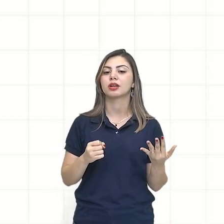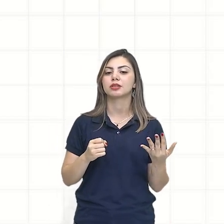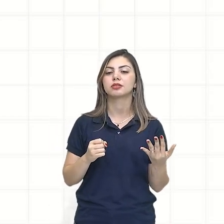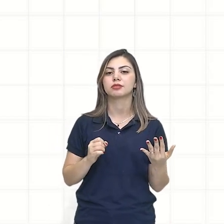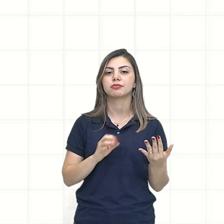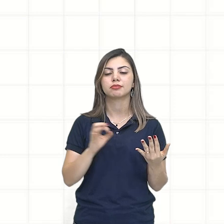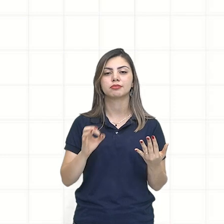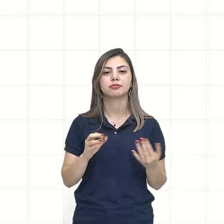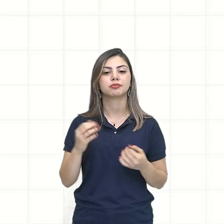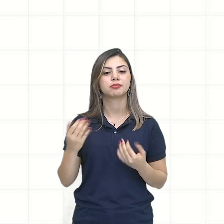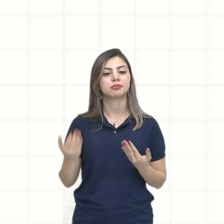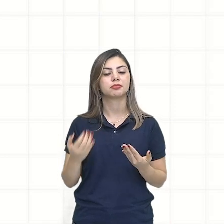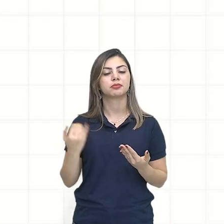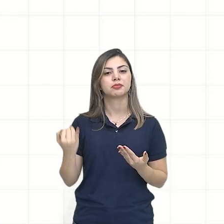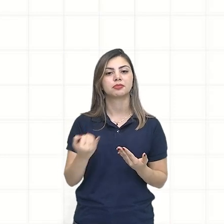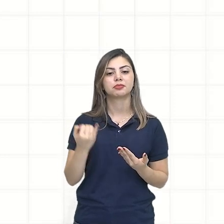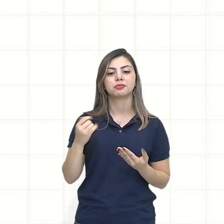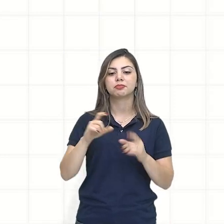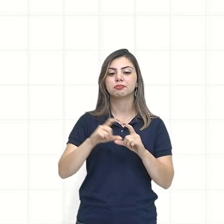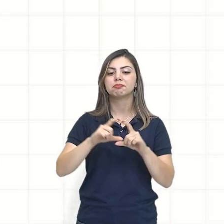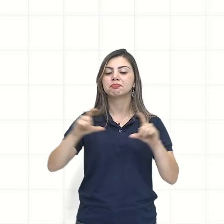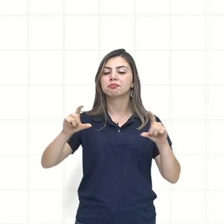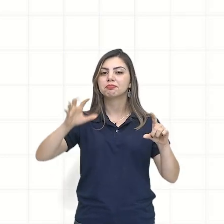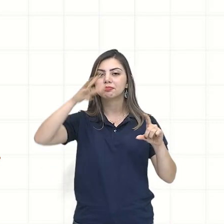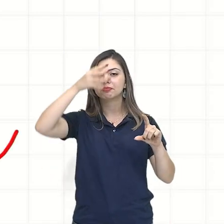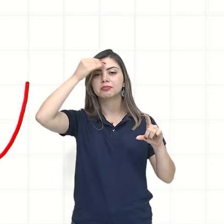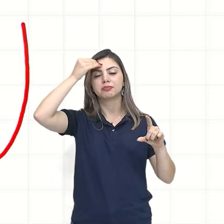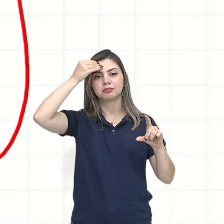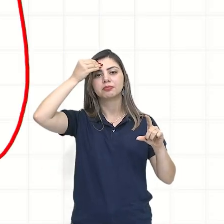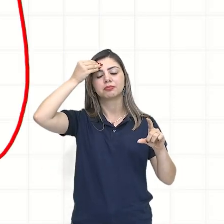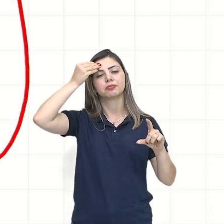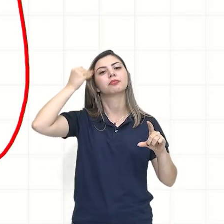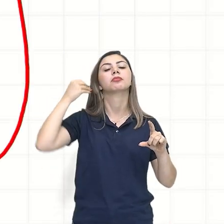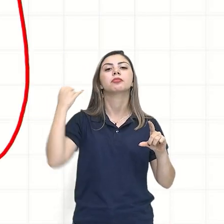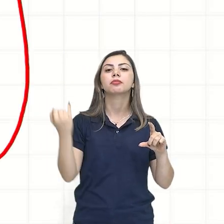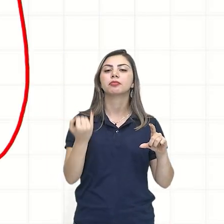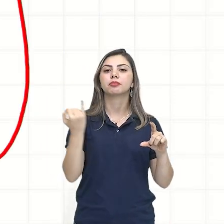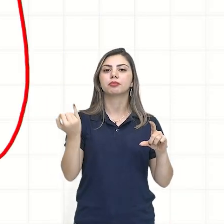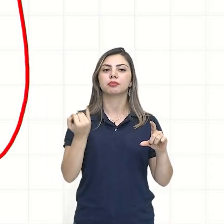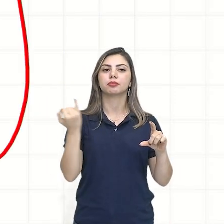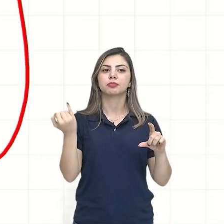que é importante que a gente memorize isso daqui, ó.